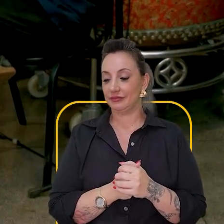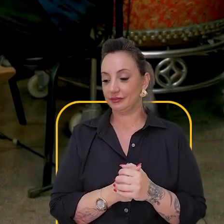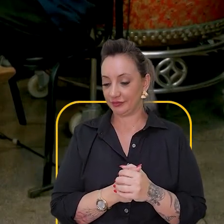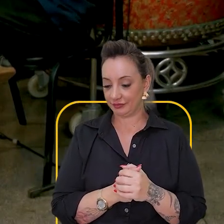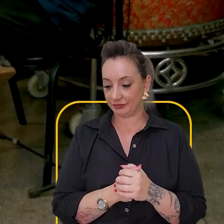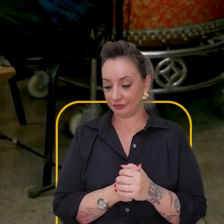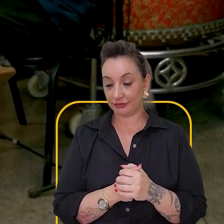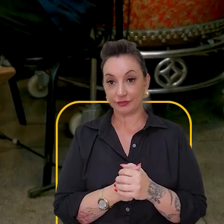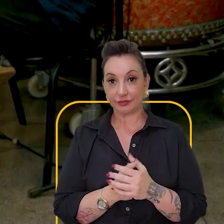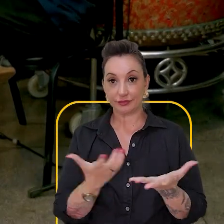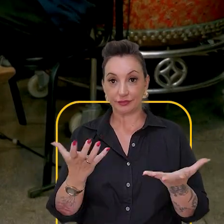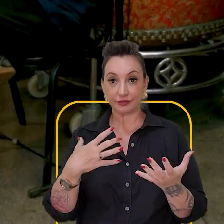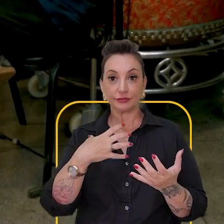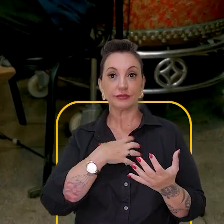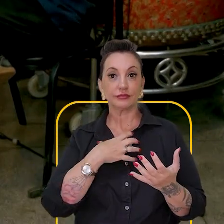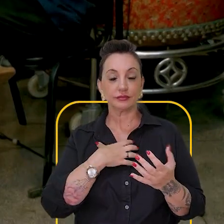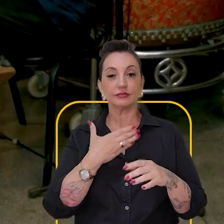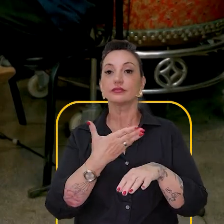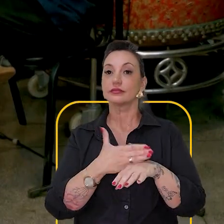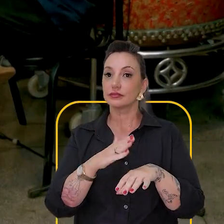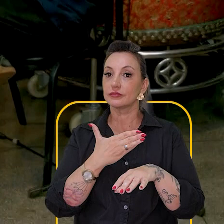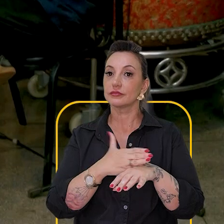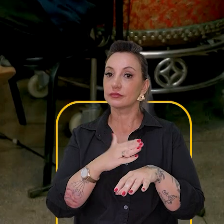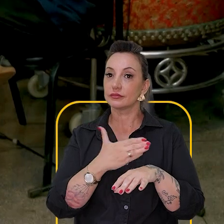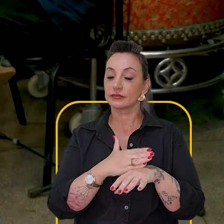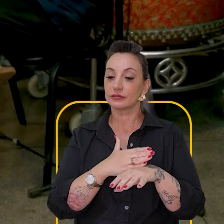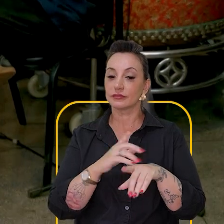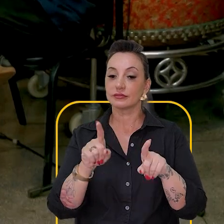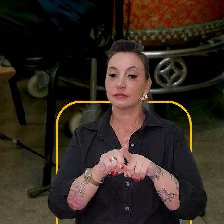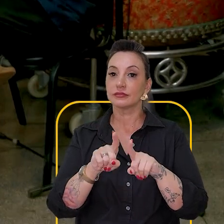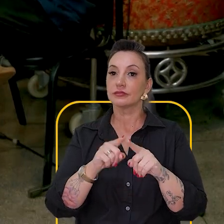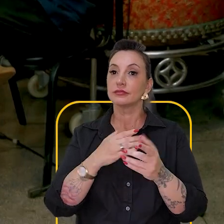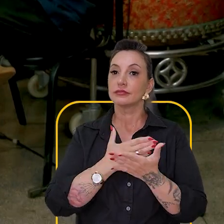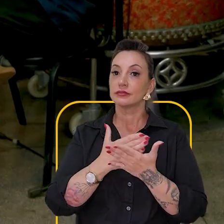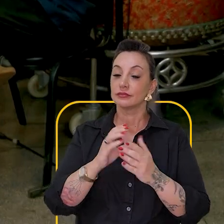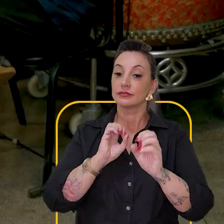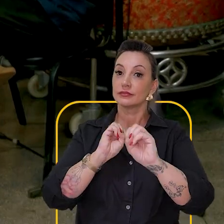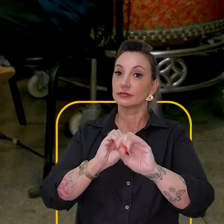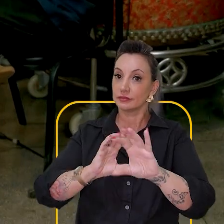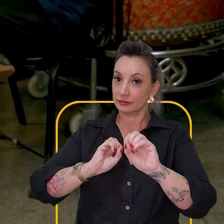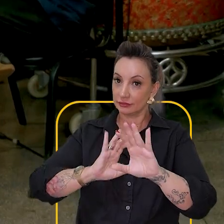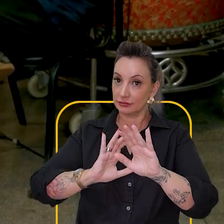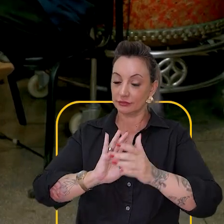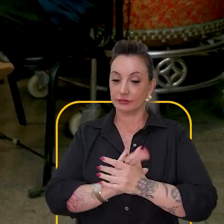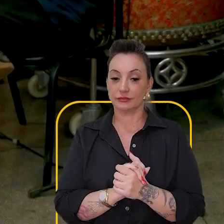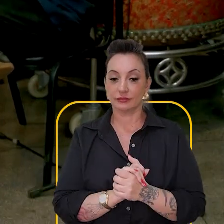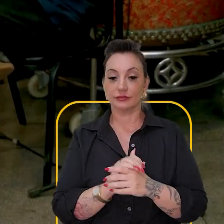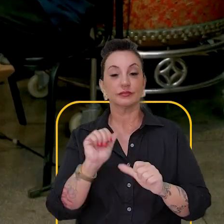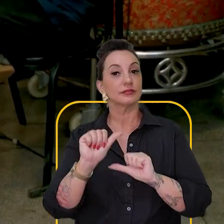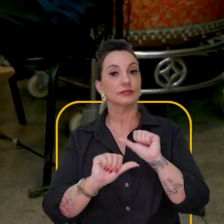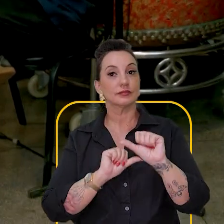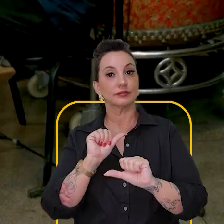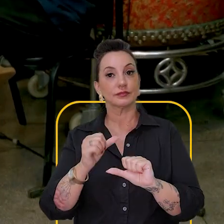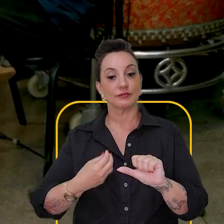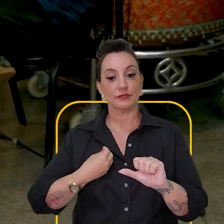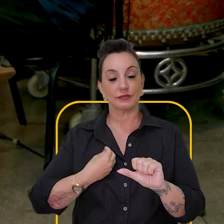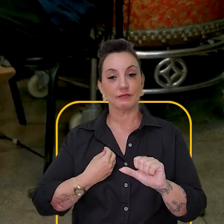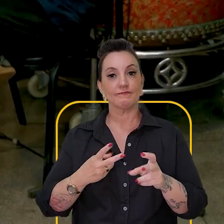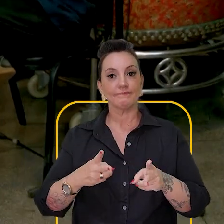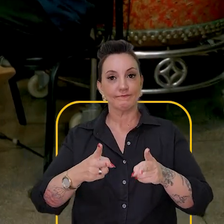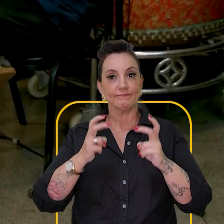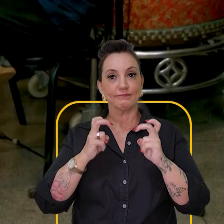e o f de treinar e também começar a dar aula transformou assim a